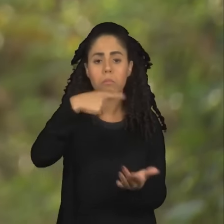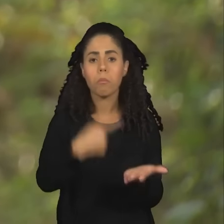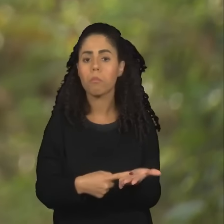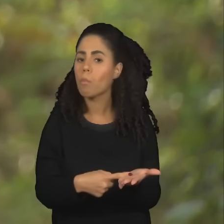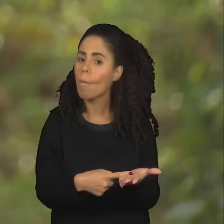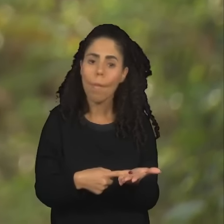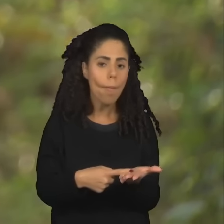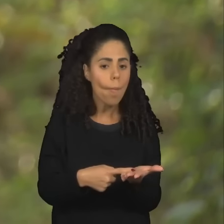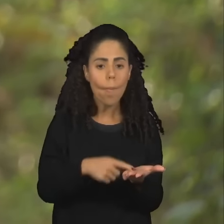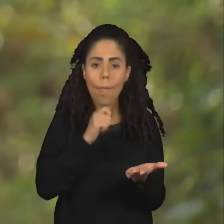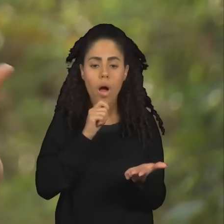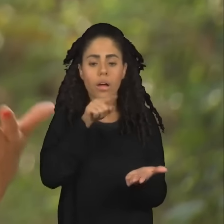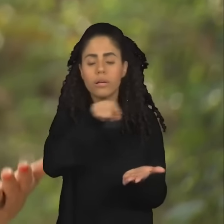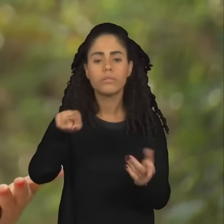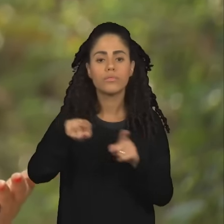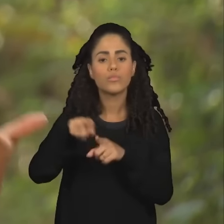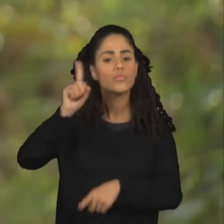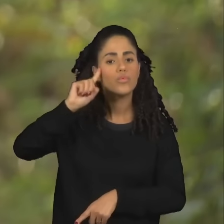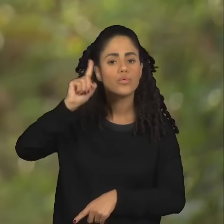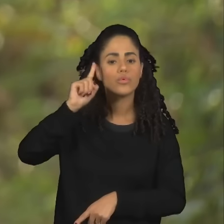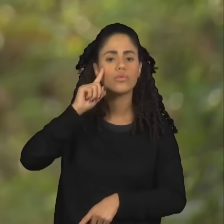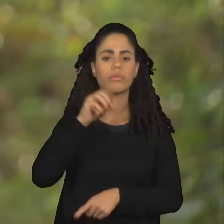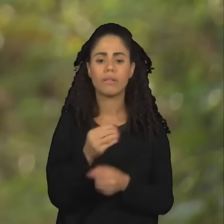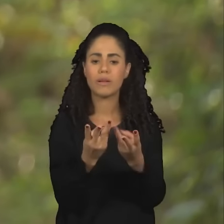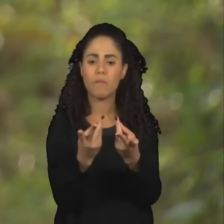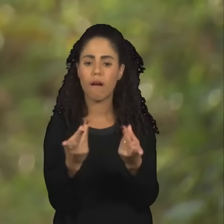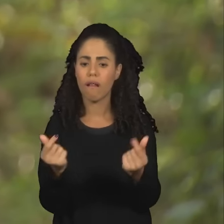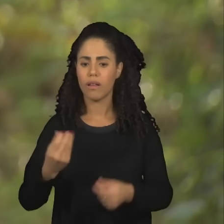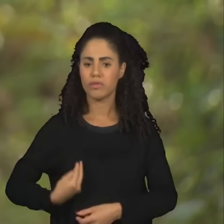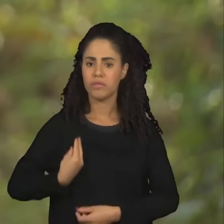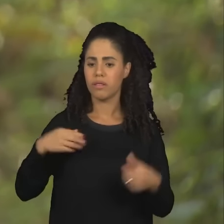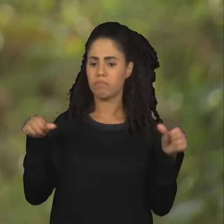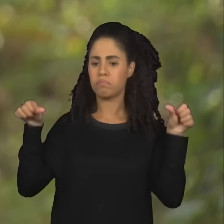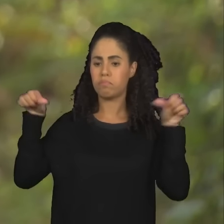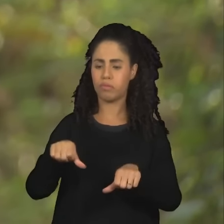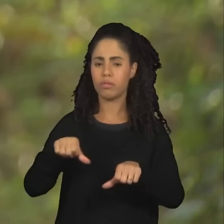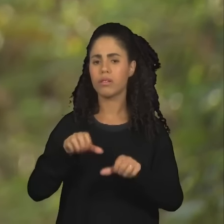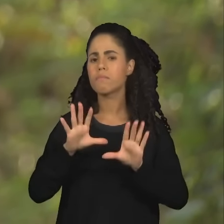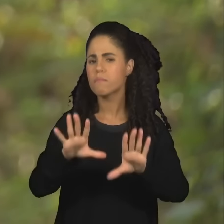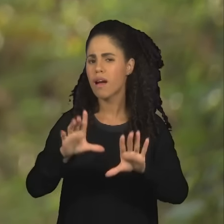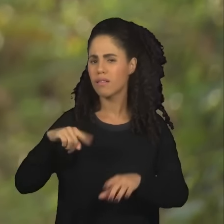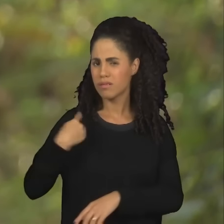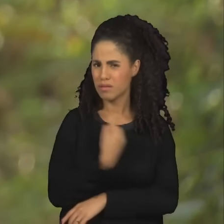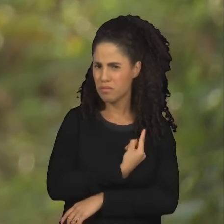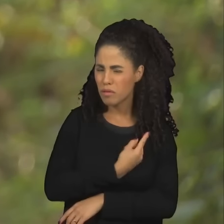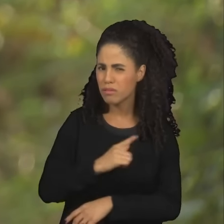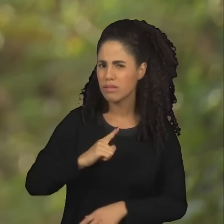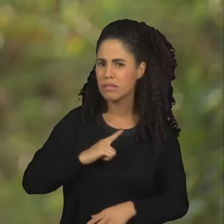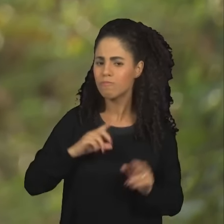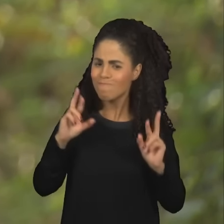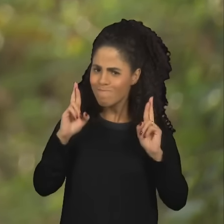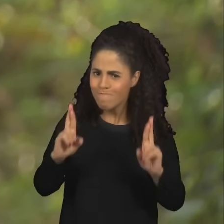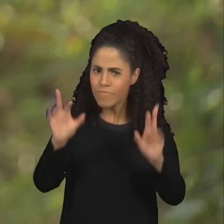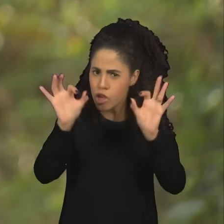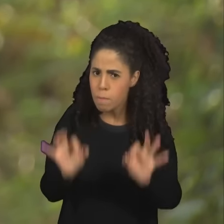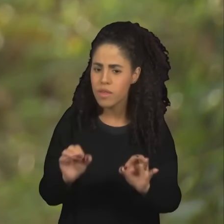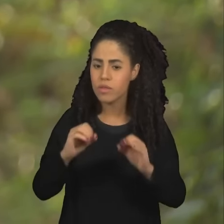na prática, no dia a dia, interferindo na qualidade de vida da gente. Será que podemos ter alguma esperança